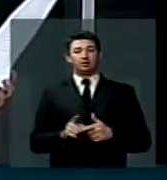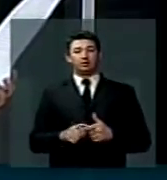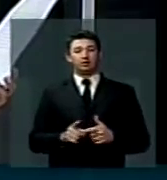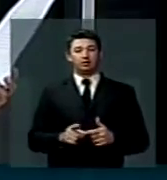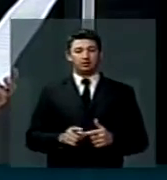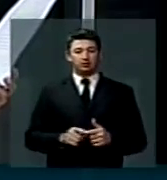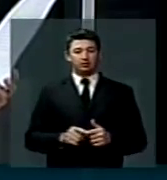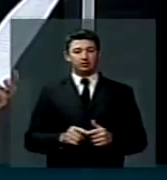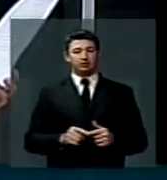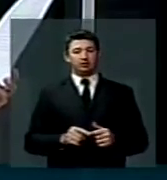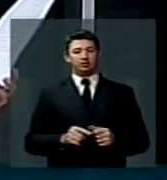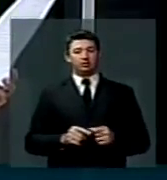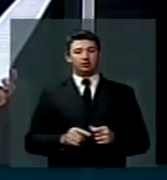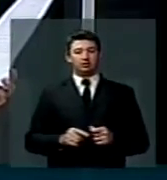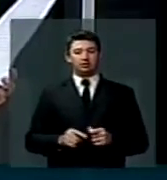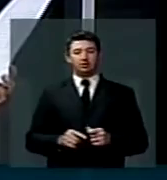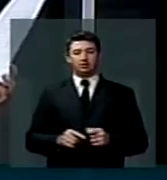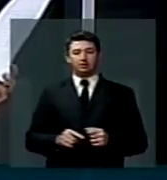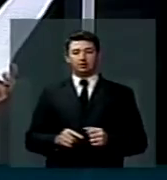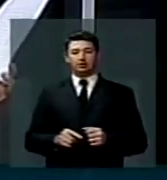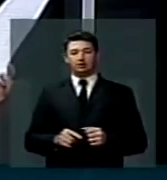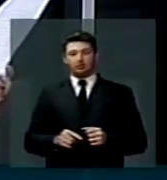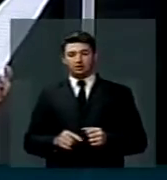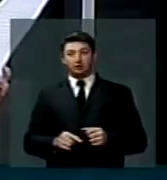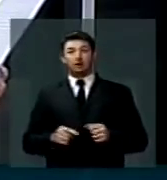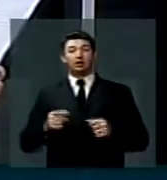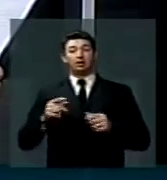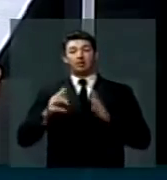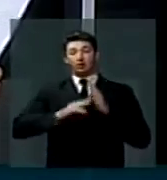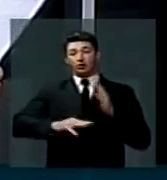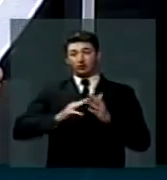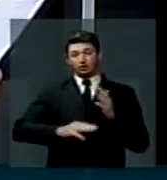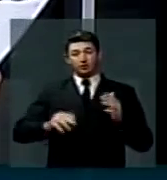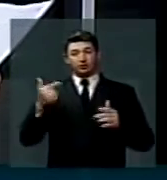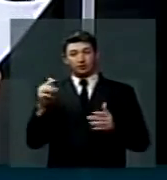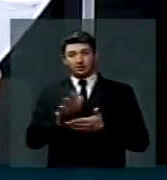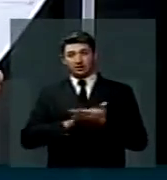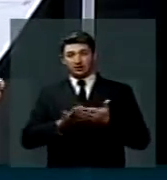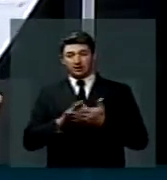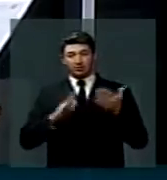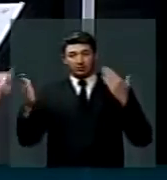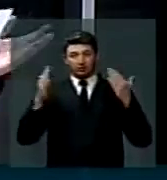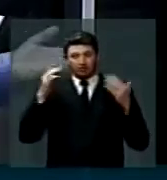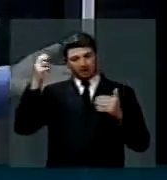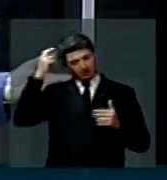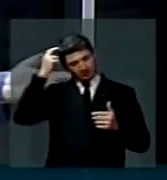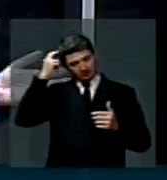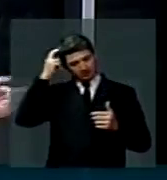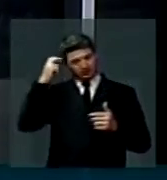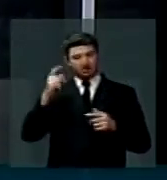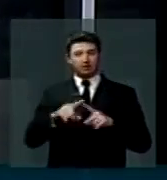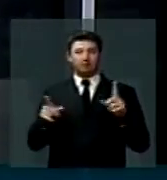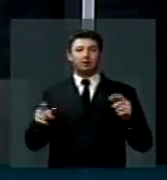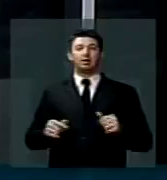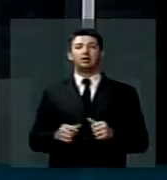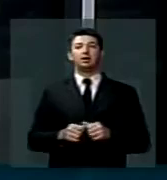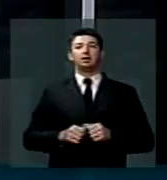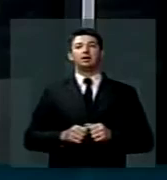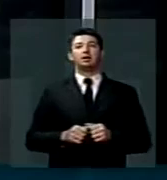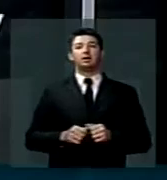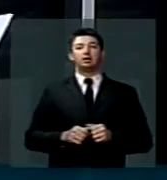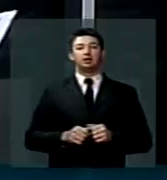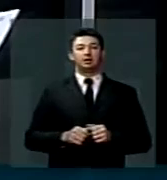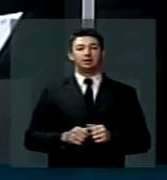admite, não foram adotadas metodologias que permitam fazer análises comparativas. Não obstante, o que foi informado